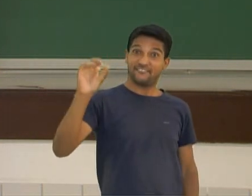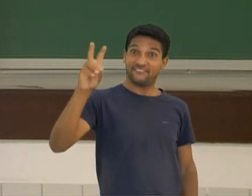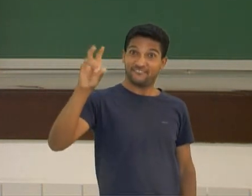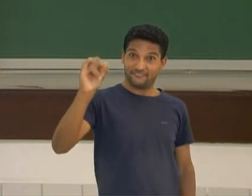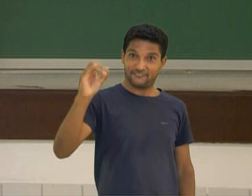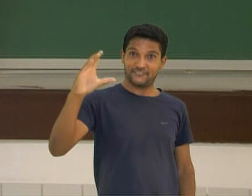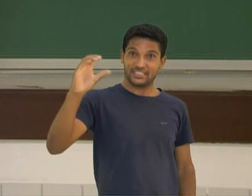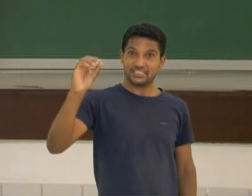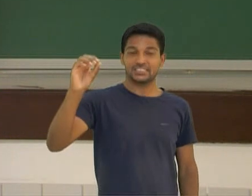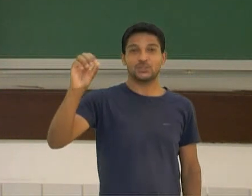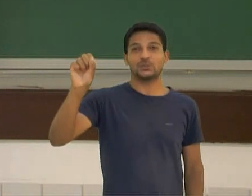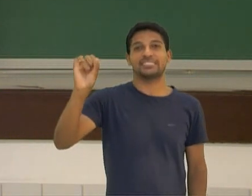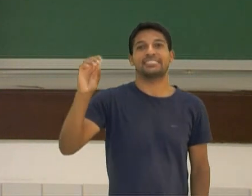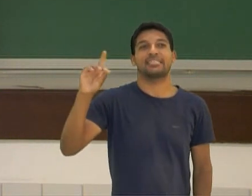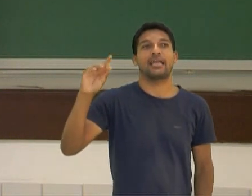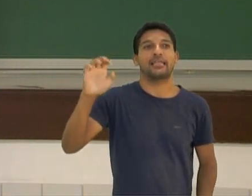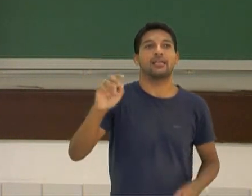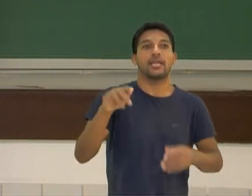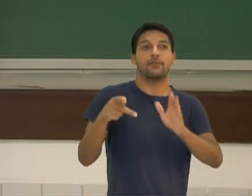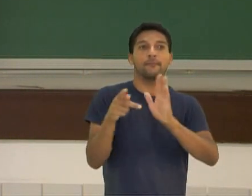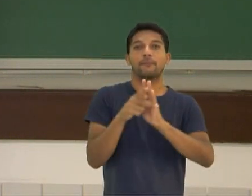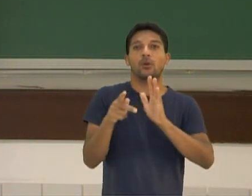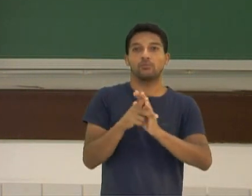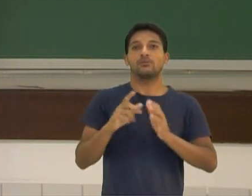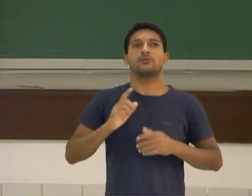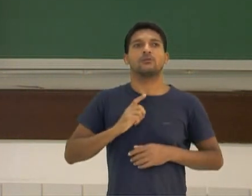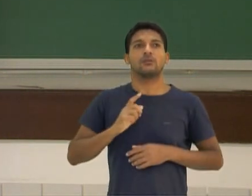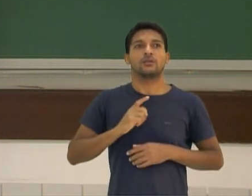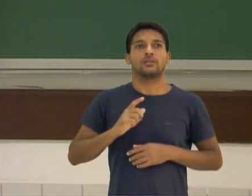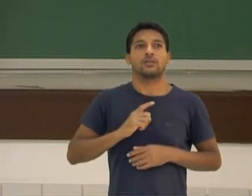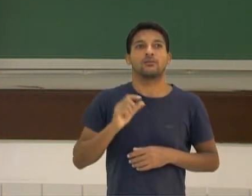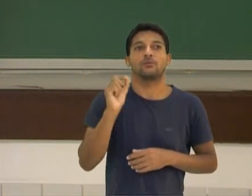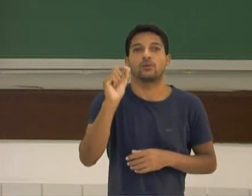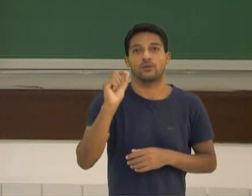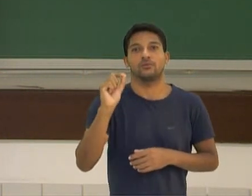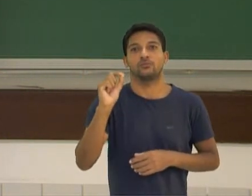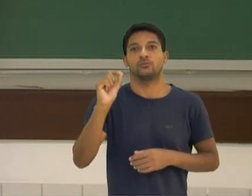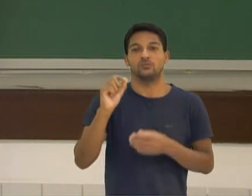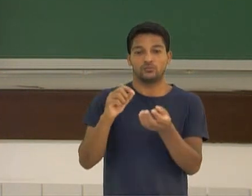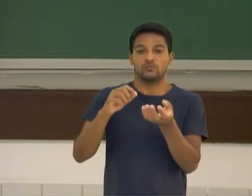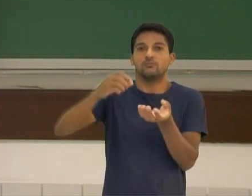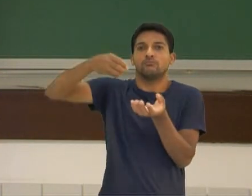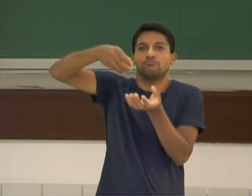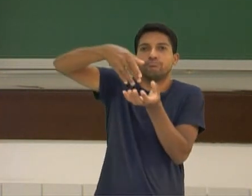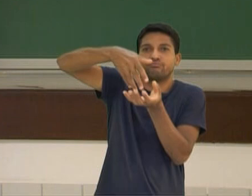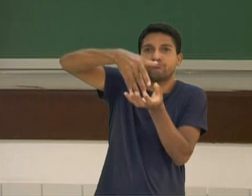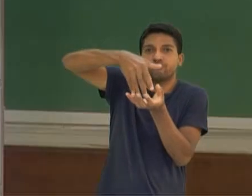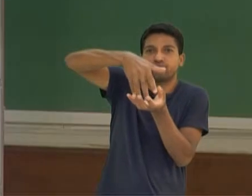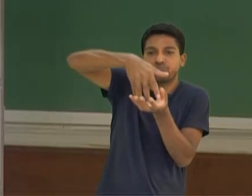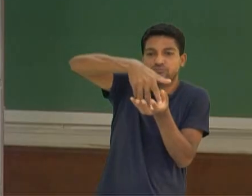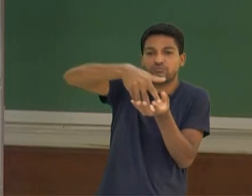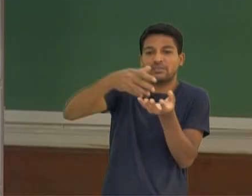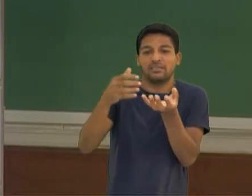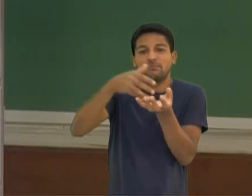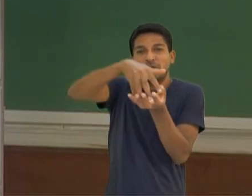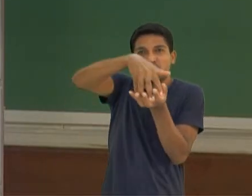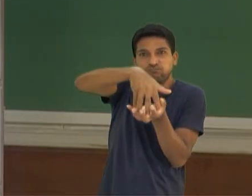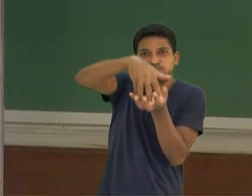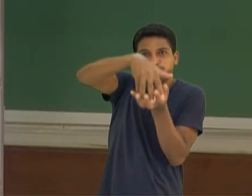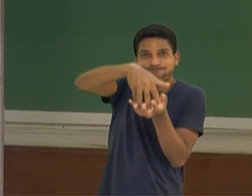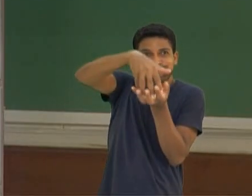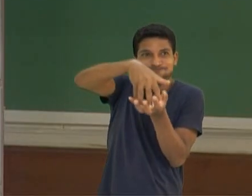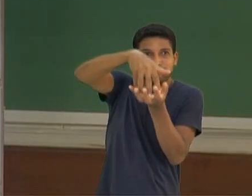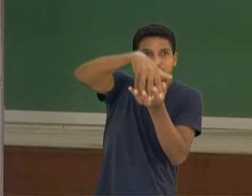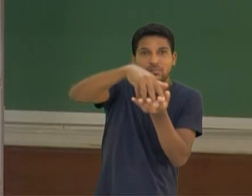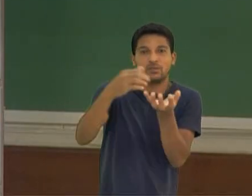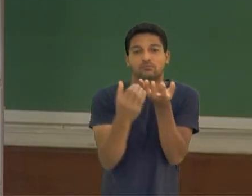a resistência de um fluido ao escoamento, certo? É o quanto ele resiste à questão de